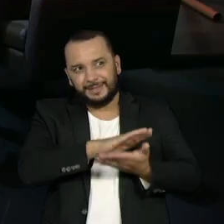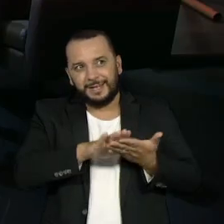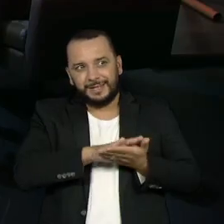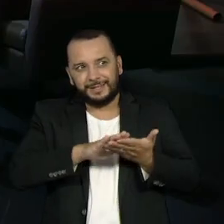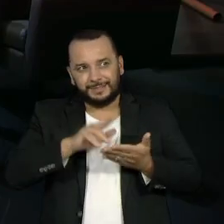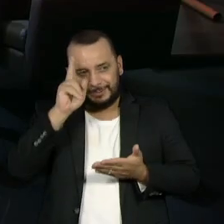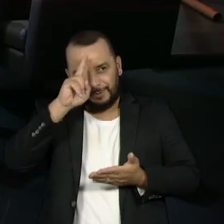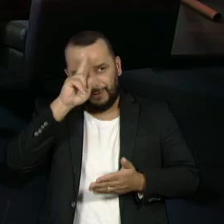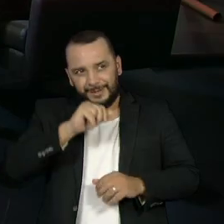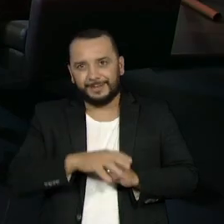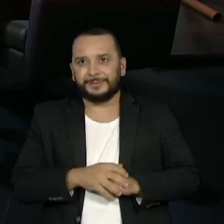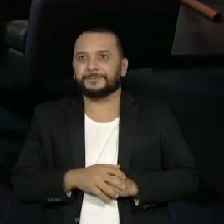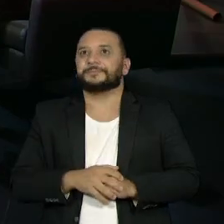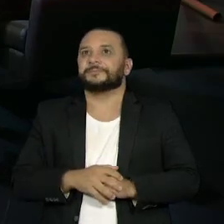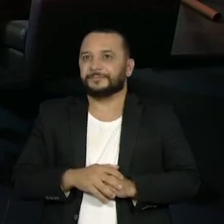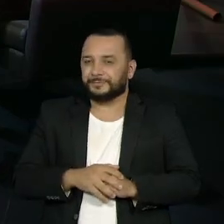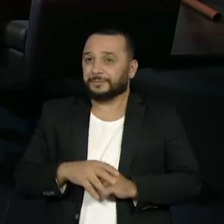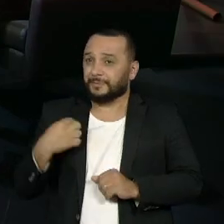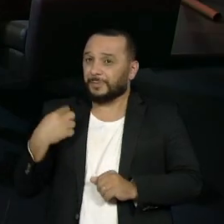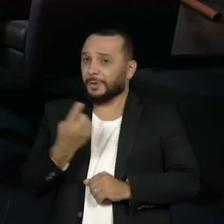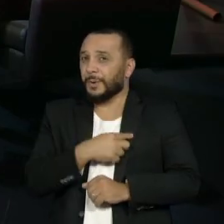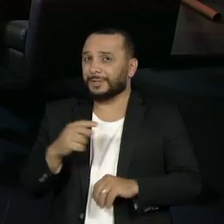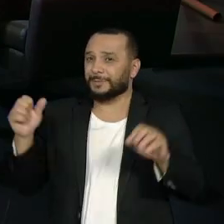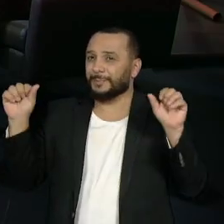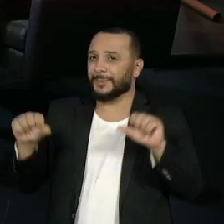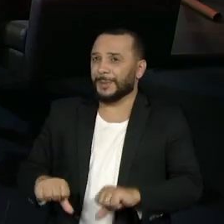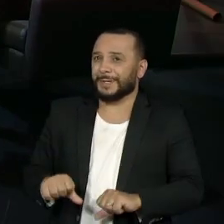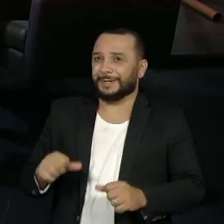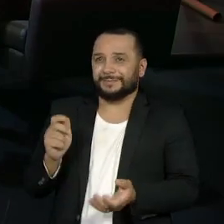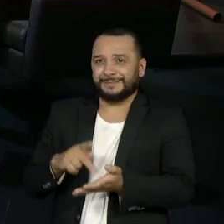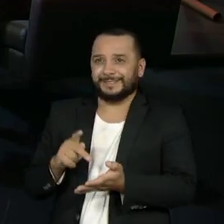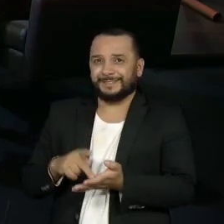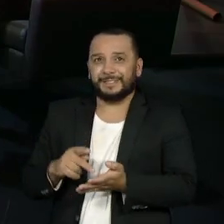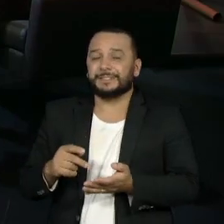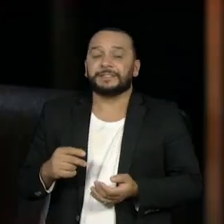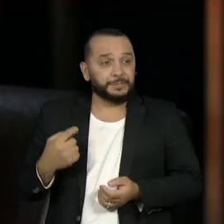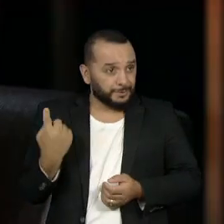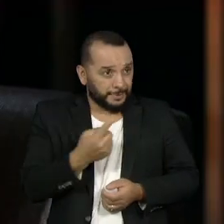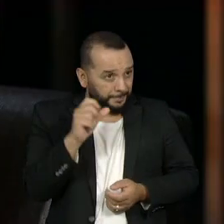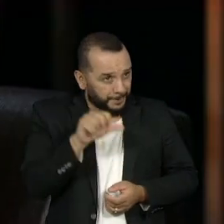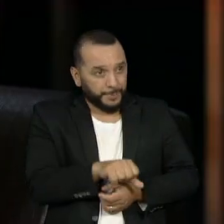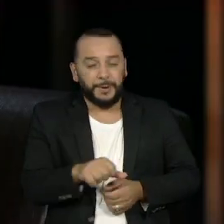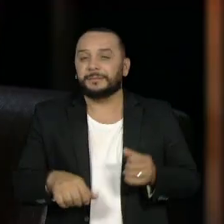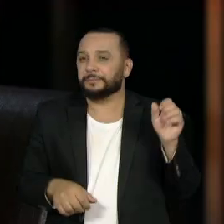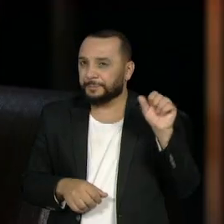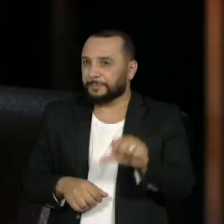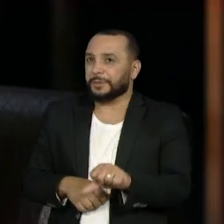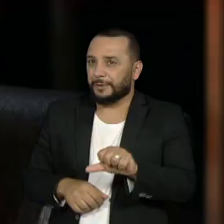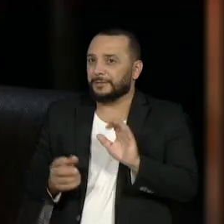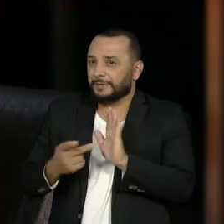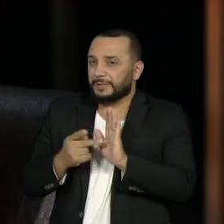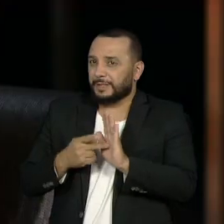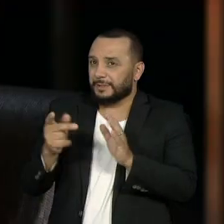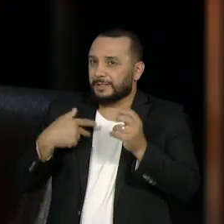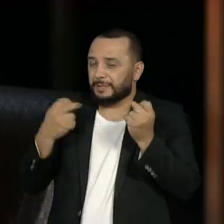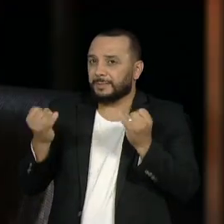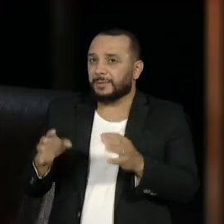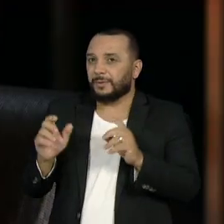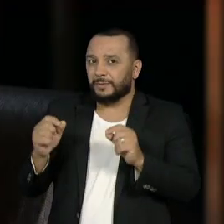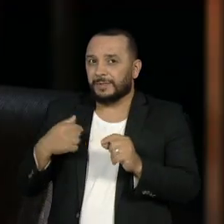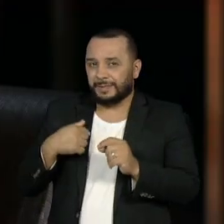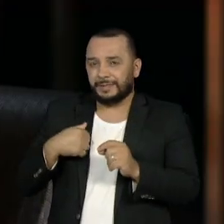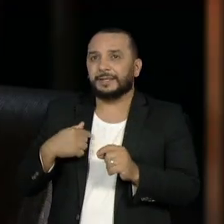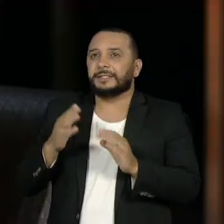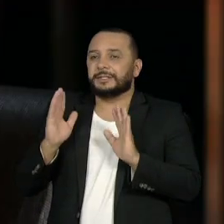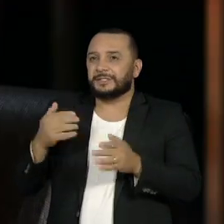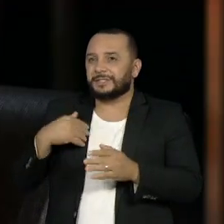história não tá querendo esfregar que nós pioraram e E por que você citou o exemplo do sal de quinino